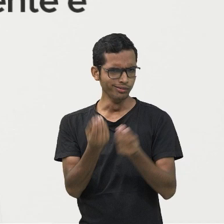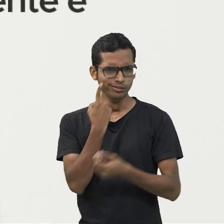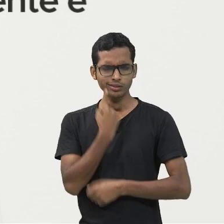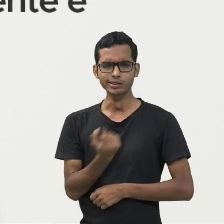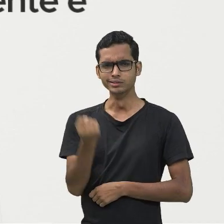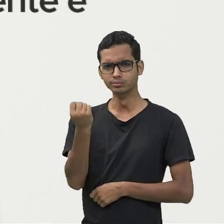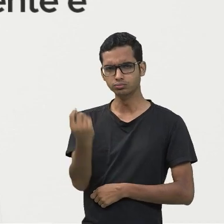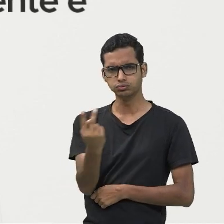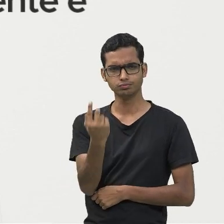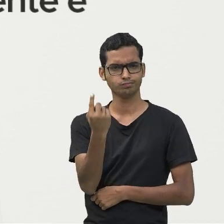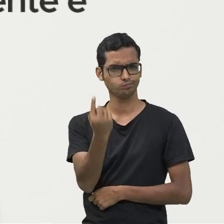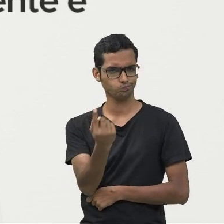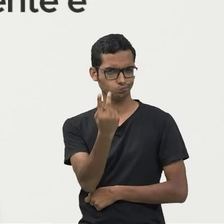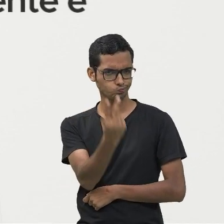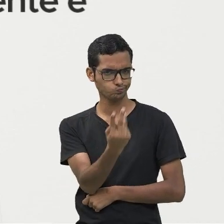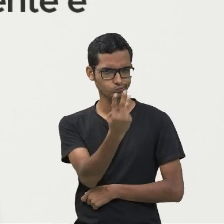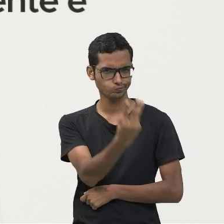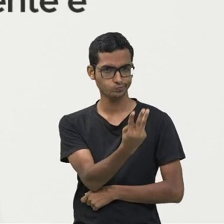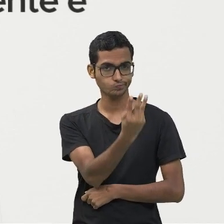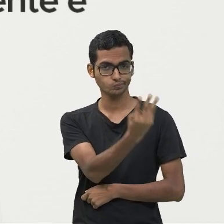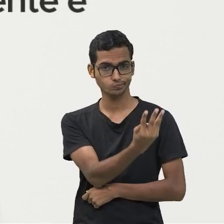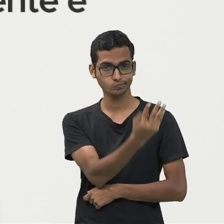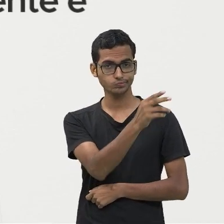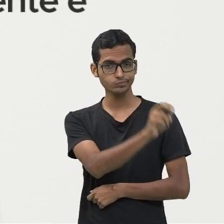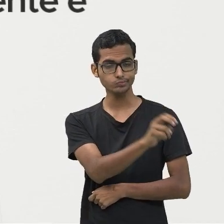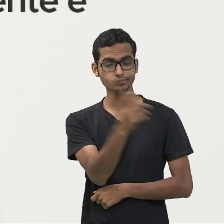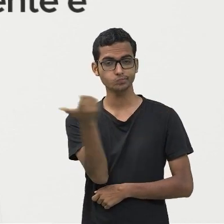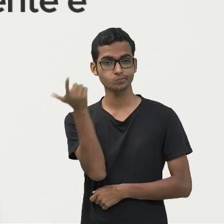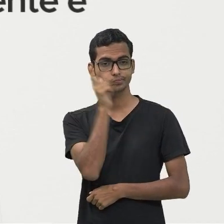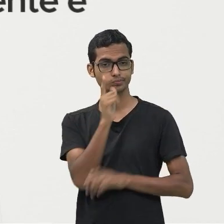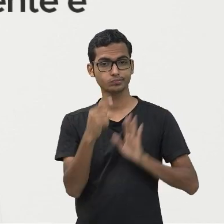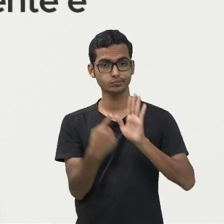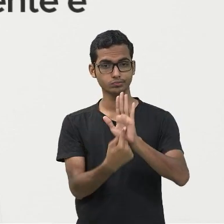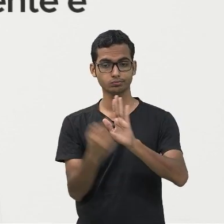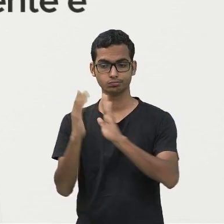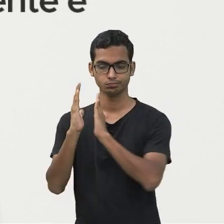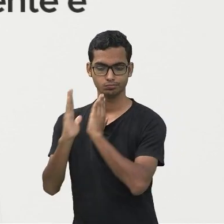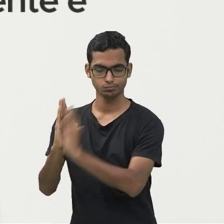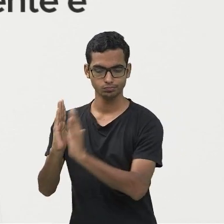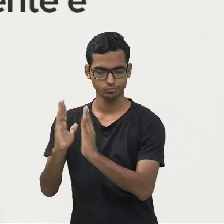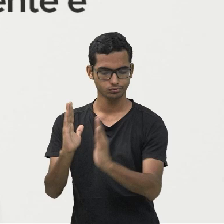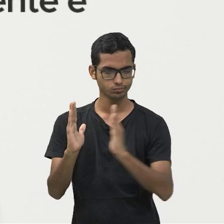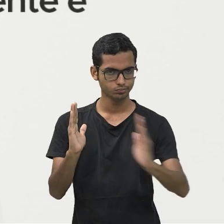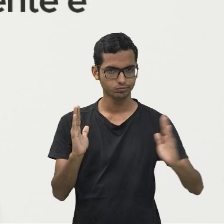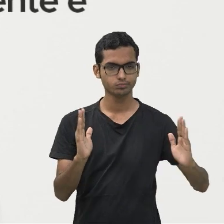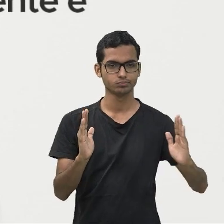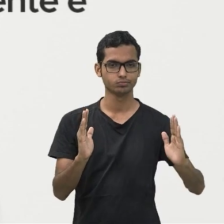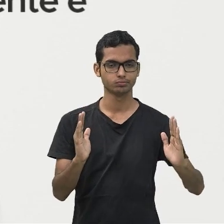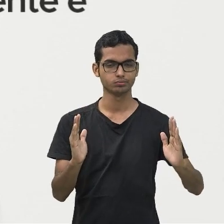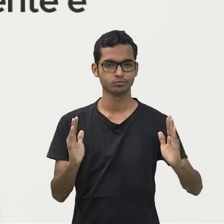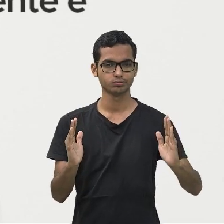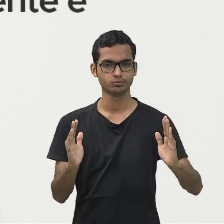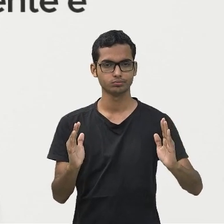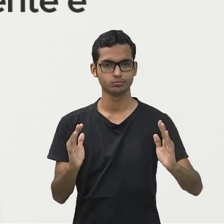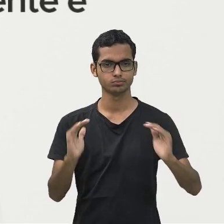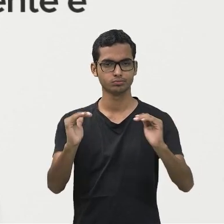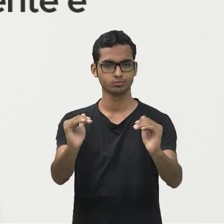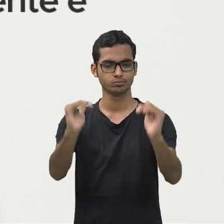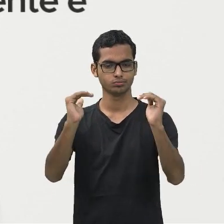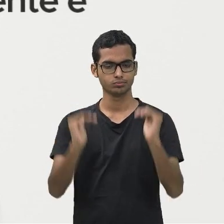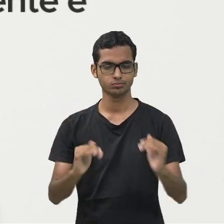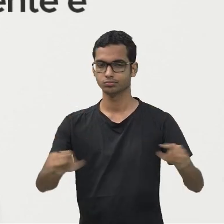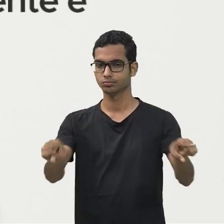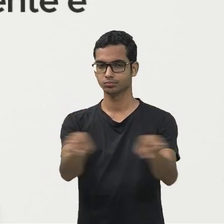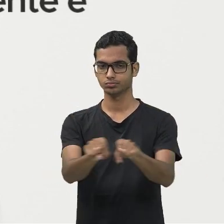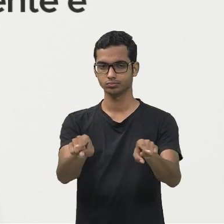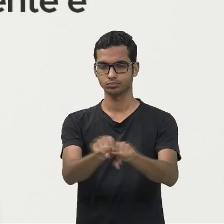vai me dar exatamente os meus termos da minha sequência de baixo, tá